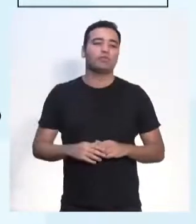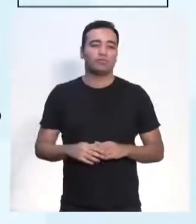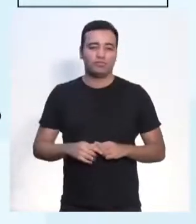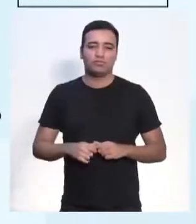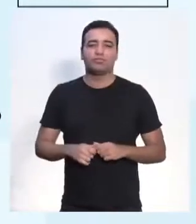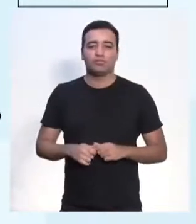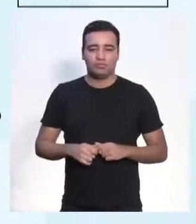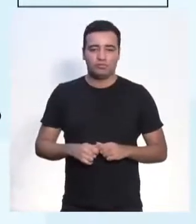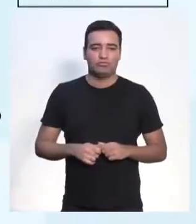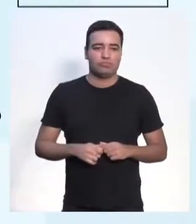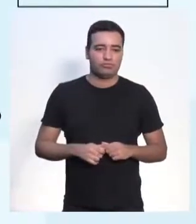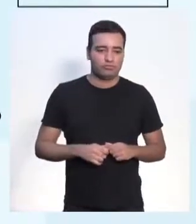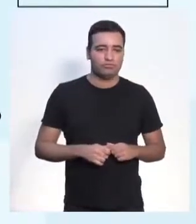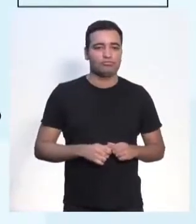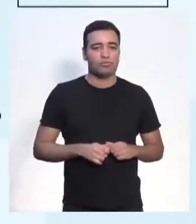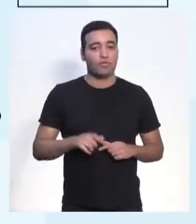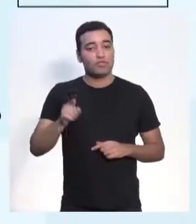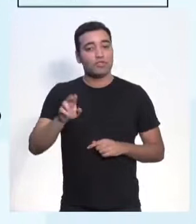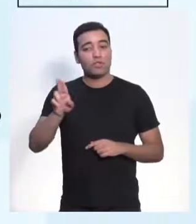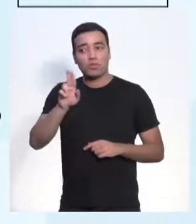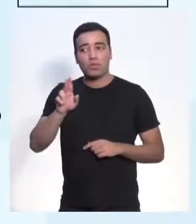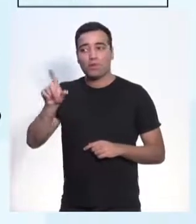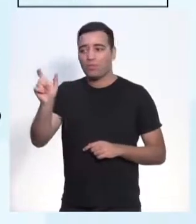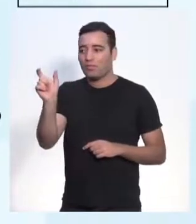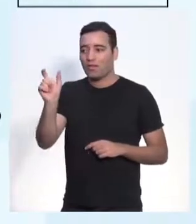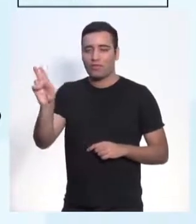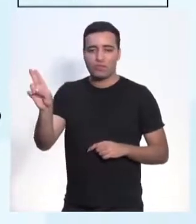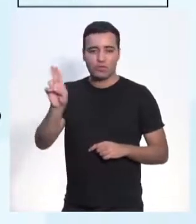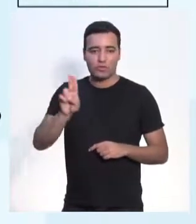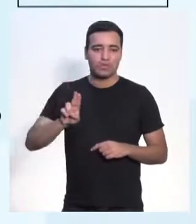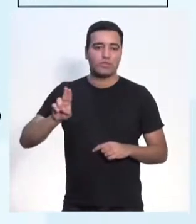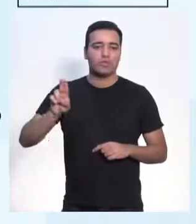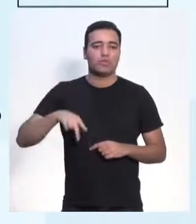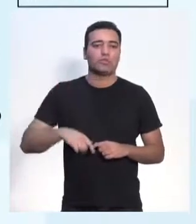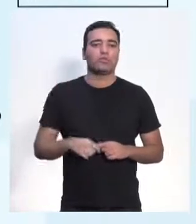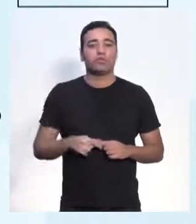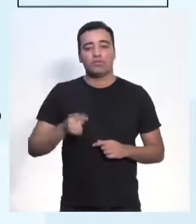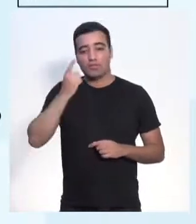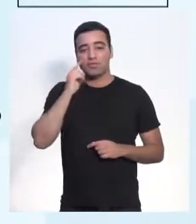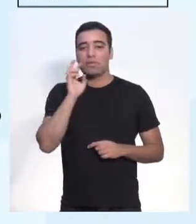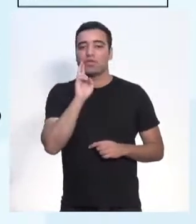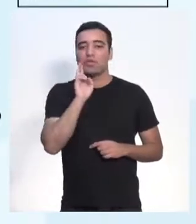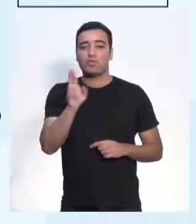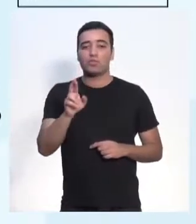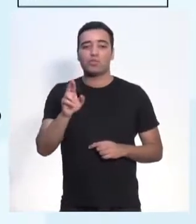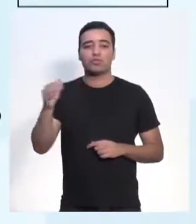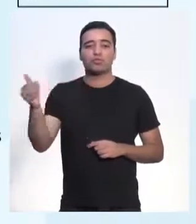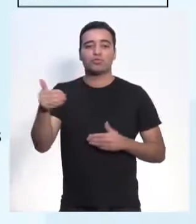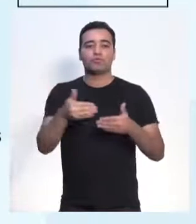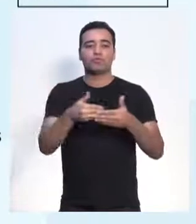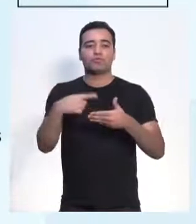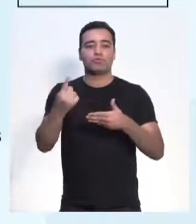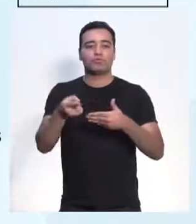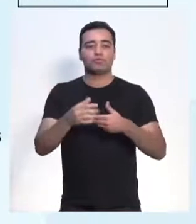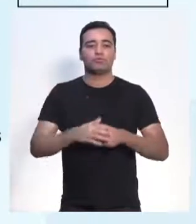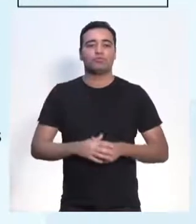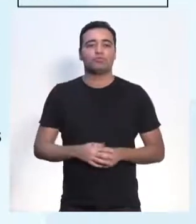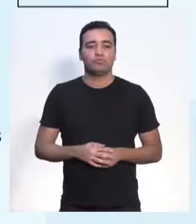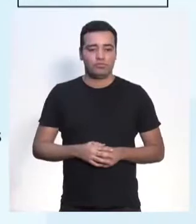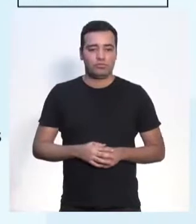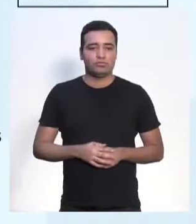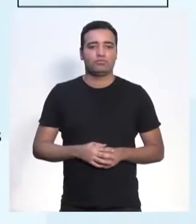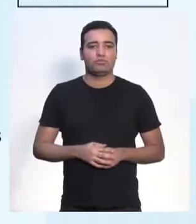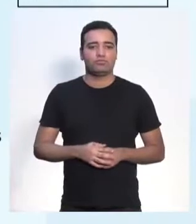aí, nesse sentido, está falando para você usar, está mandando usar mesmo, tá? A primeira, vamos pôr a resposta na tela. Próximo slide, por favor. Produção. Isso,